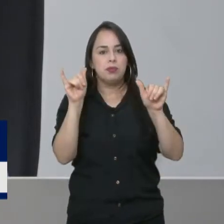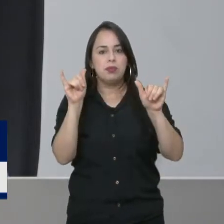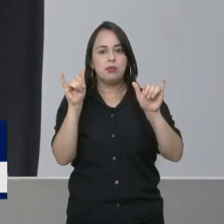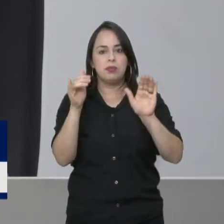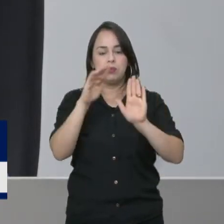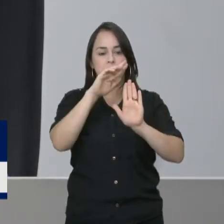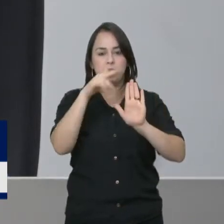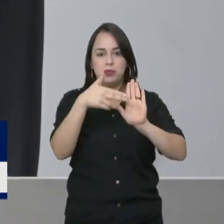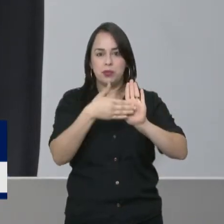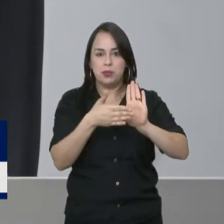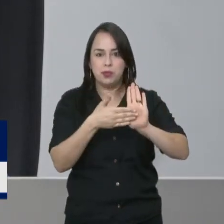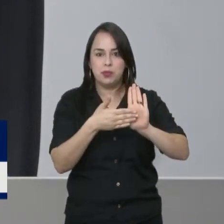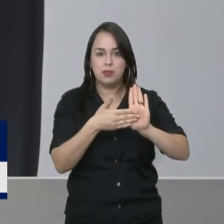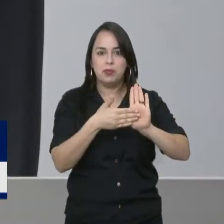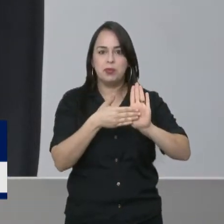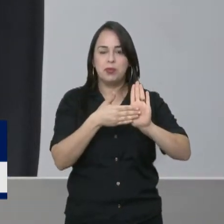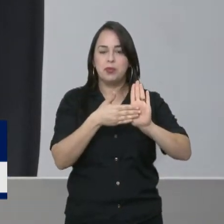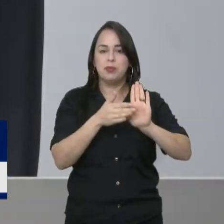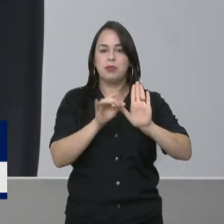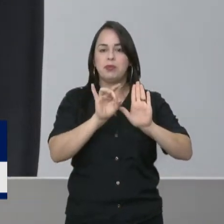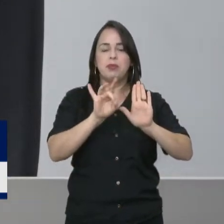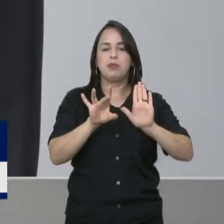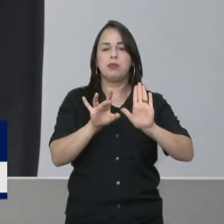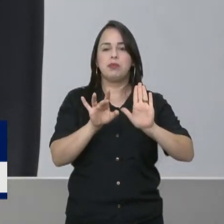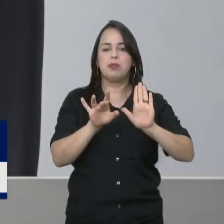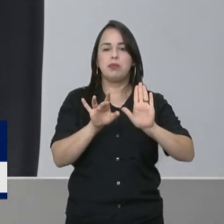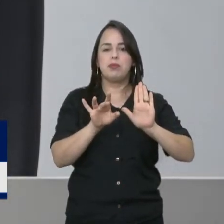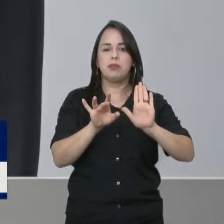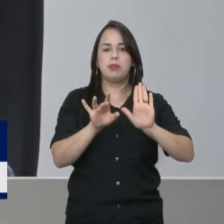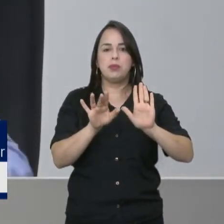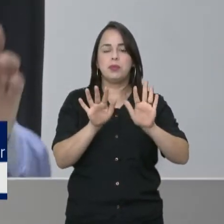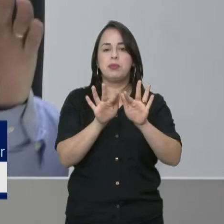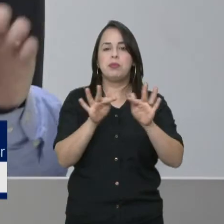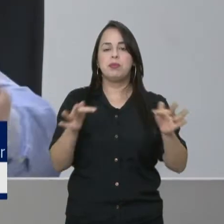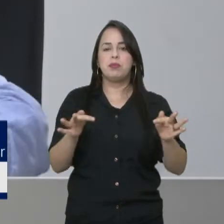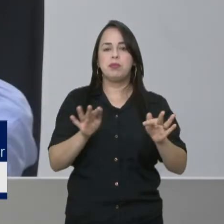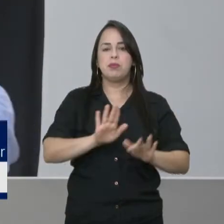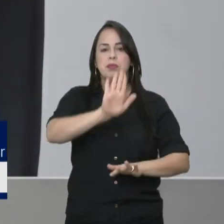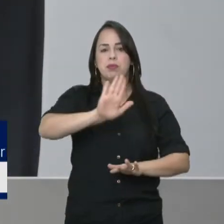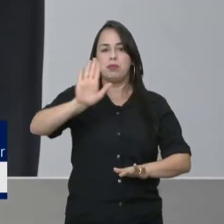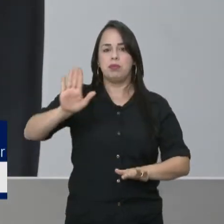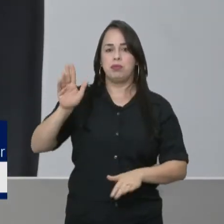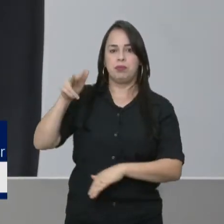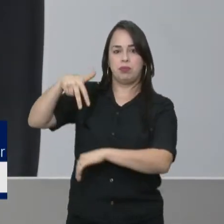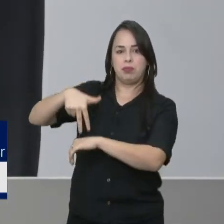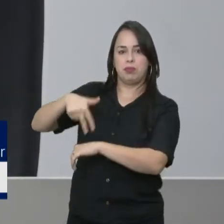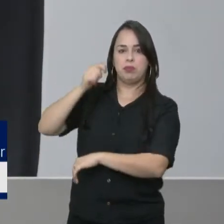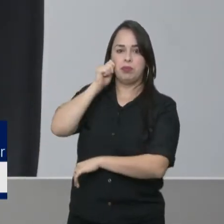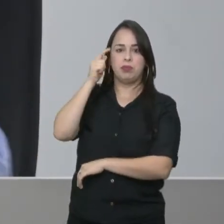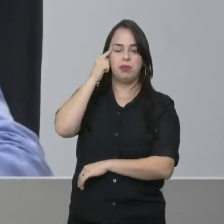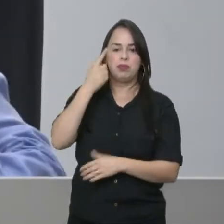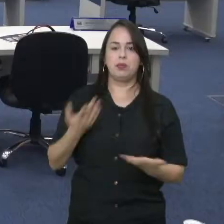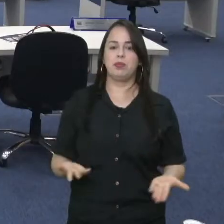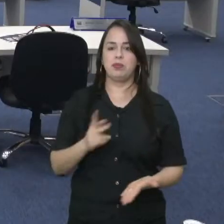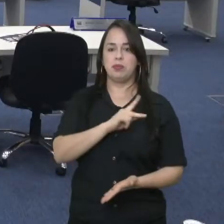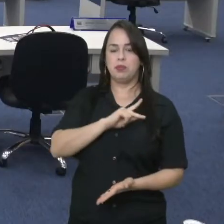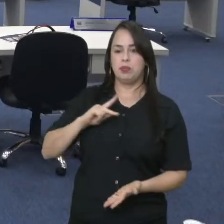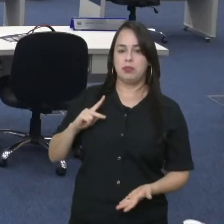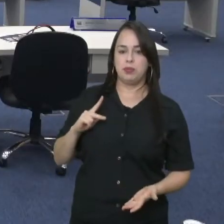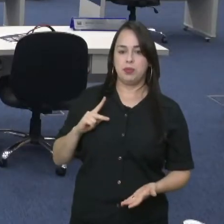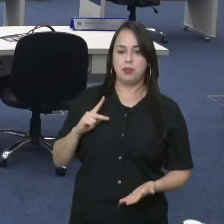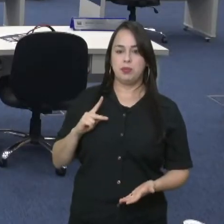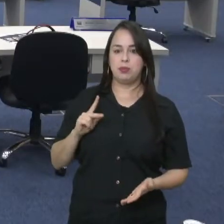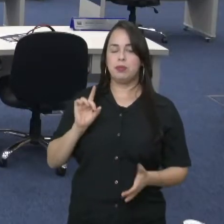termos regimentais, a votação das proposituras se dará de forma simbólica. Com a palavra, a vereadora Amélia Naomi. Senhor presidente,